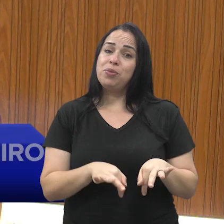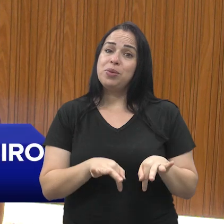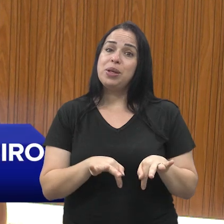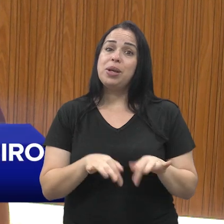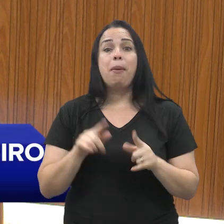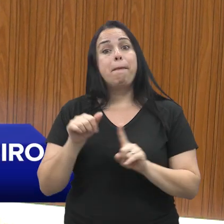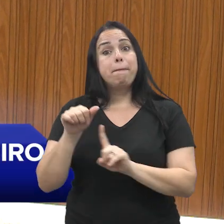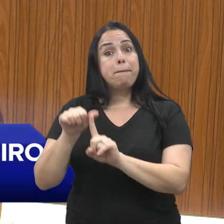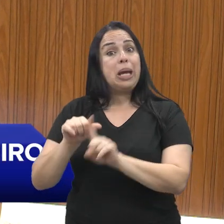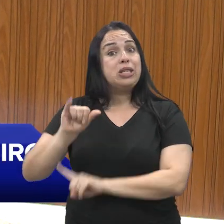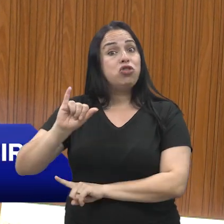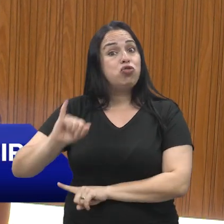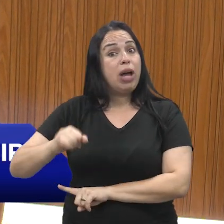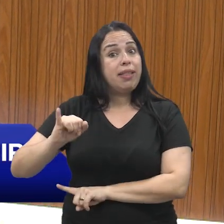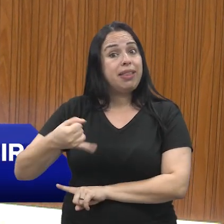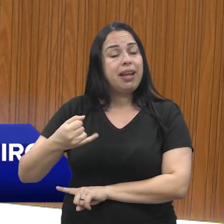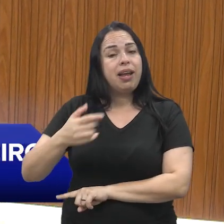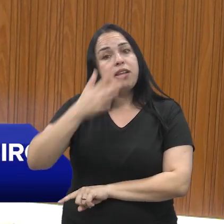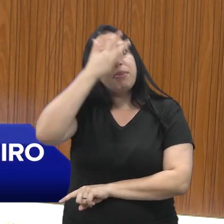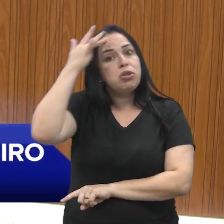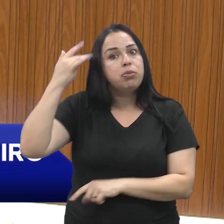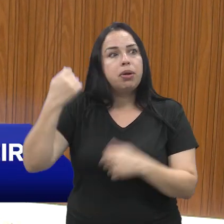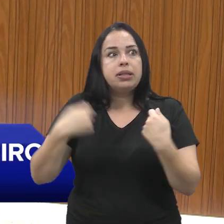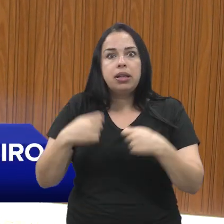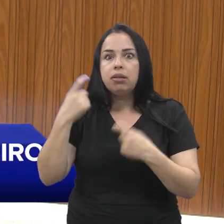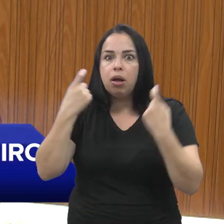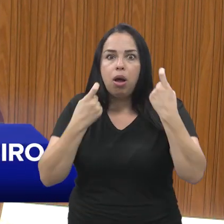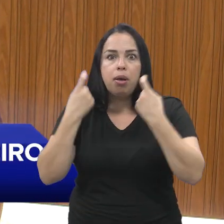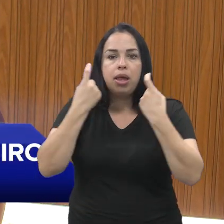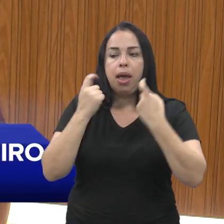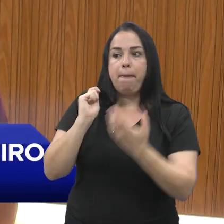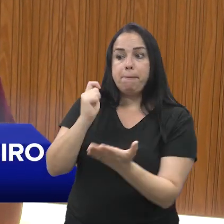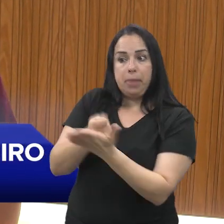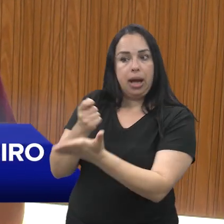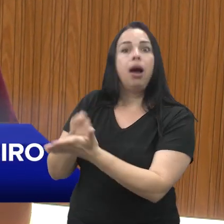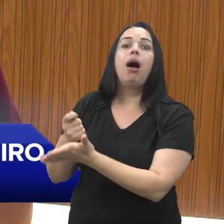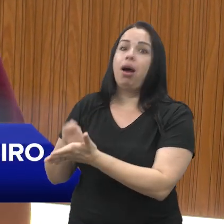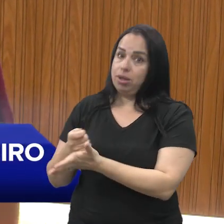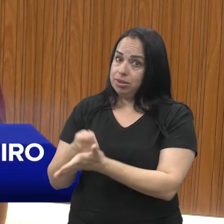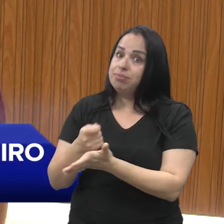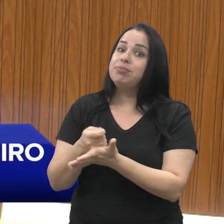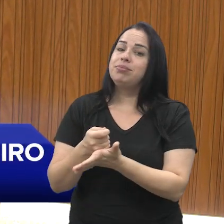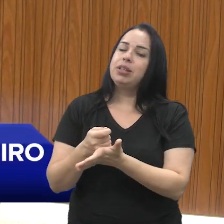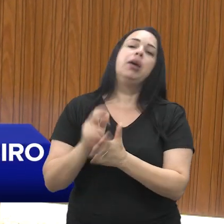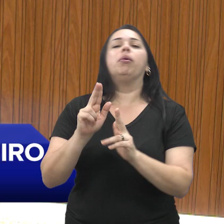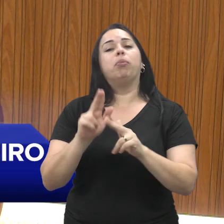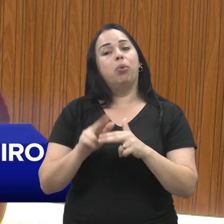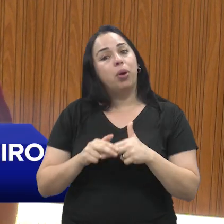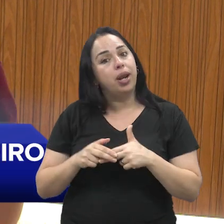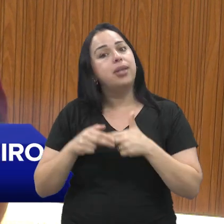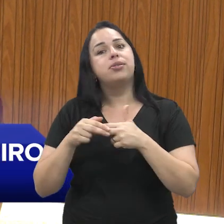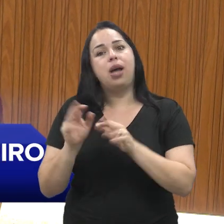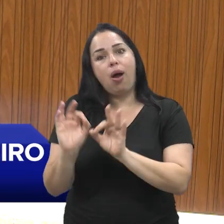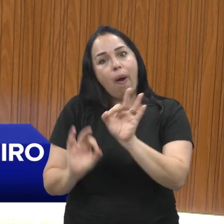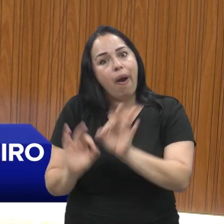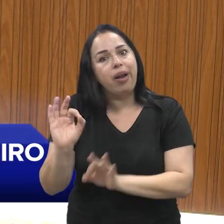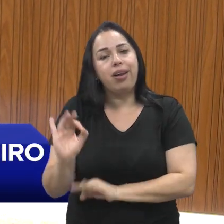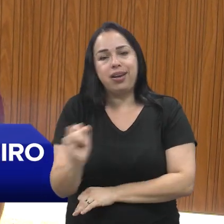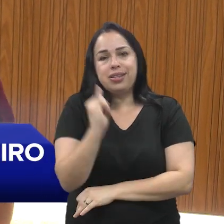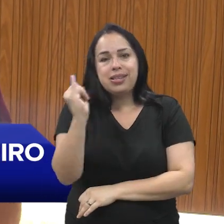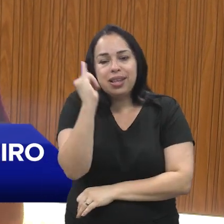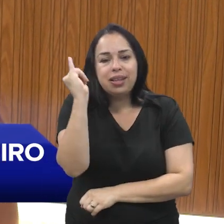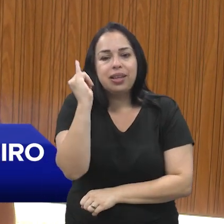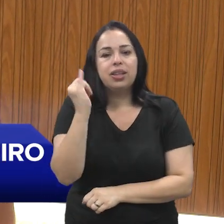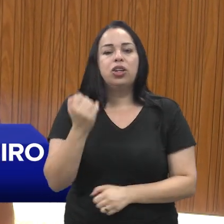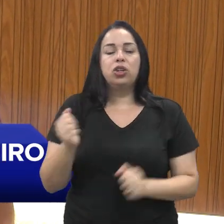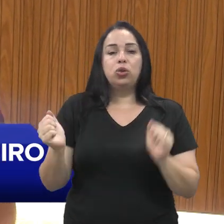de ano chegou, janeiro é um mês que as pessoas precisam se preocupar com as contas, não é mesmo? Para isso, uma organização